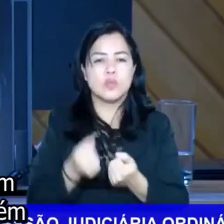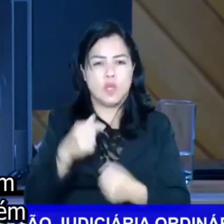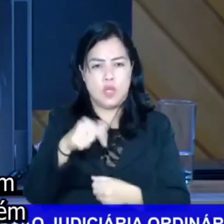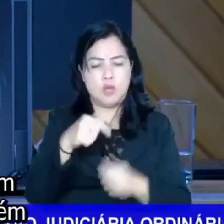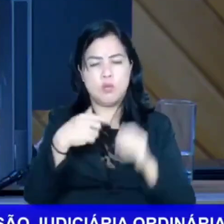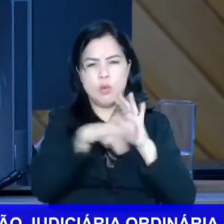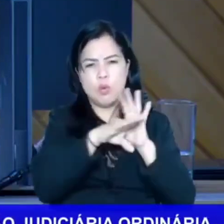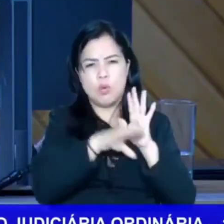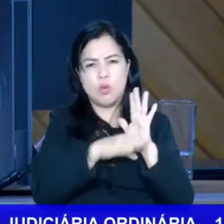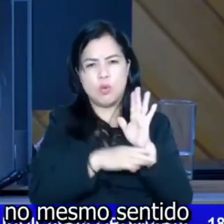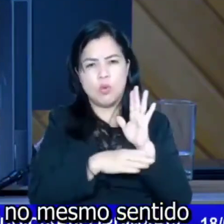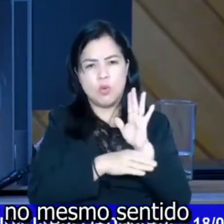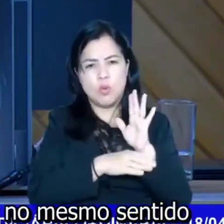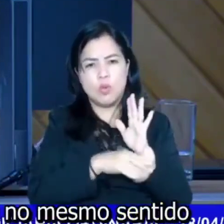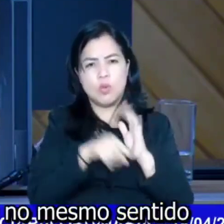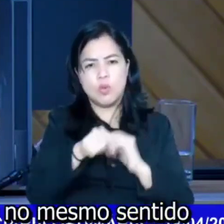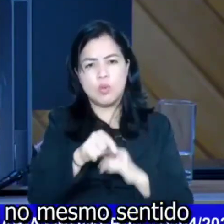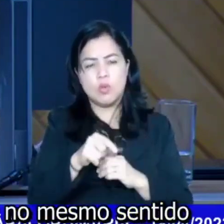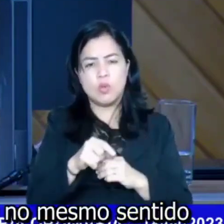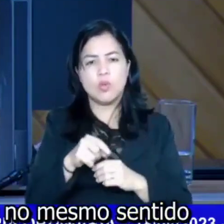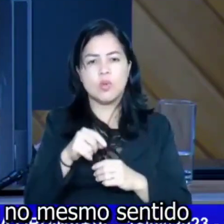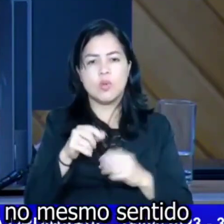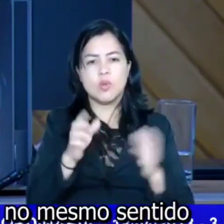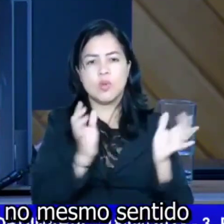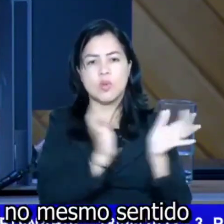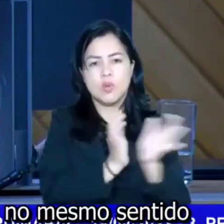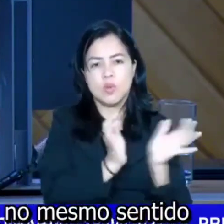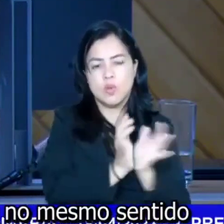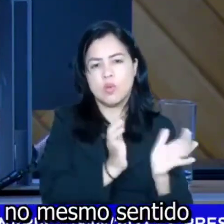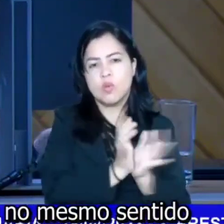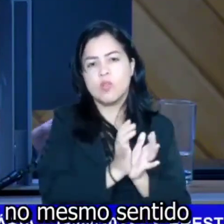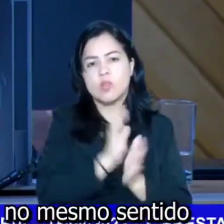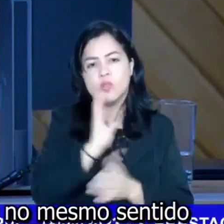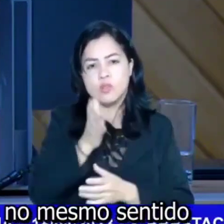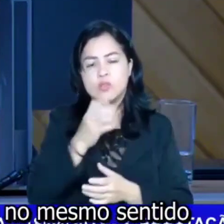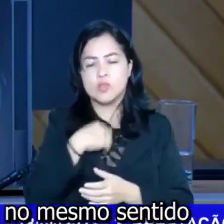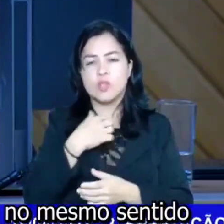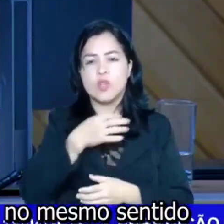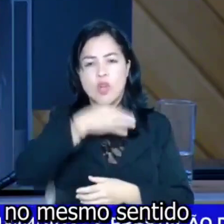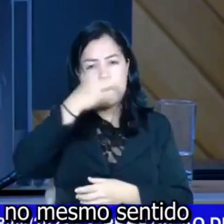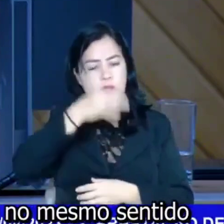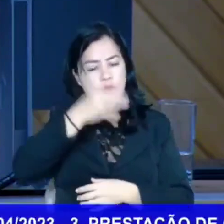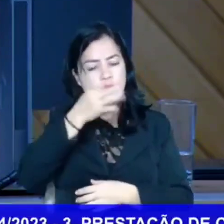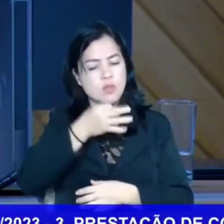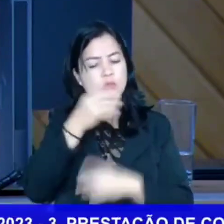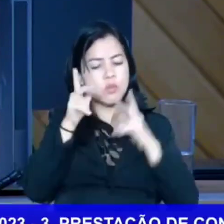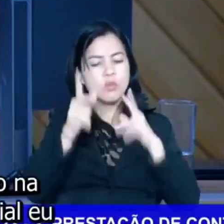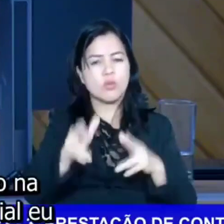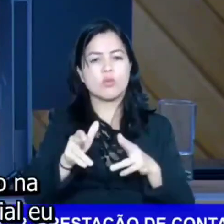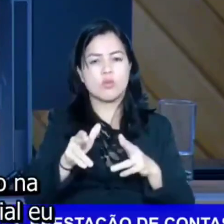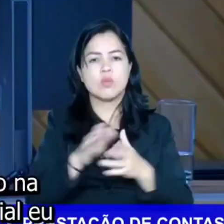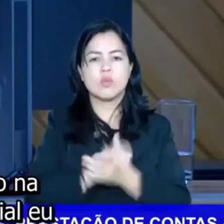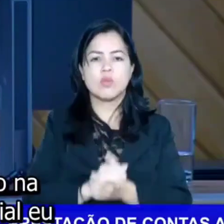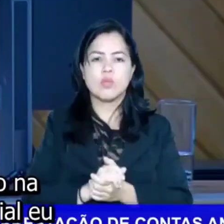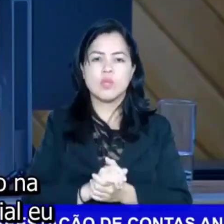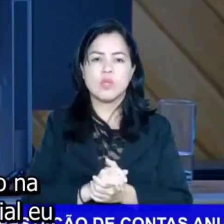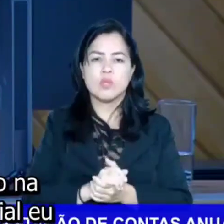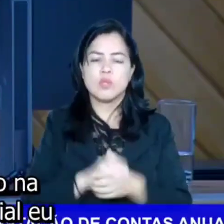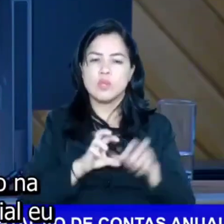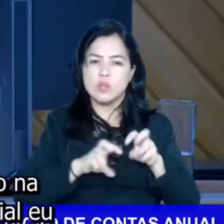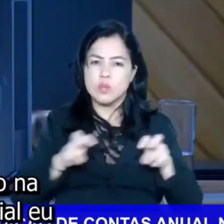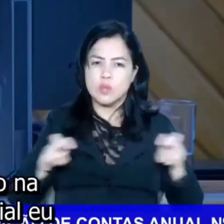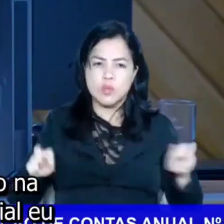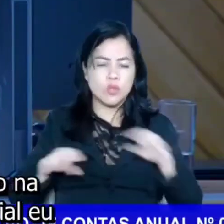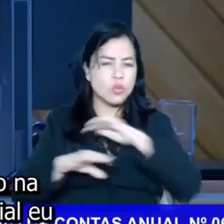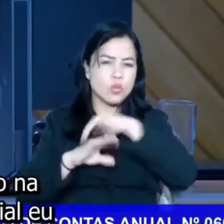também, esse colegiado também já se posicionou no mesmo sentido. Então, diante